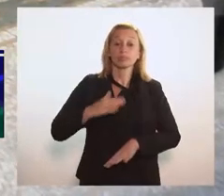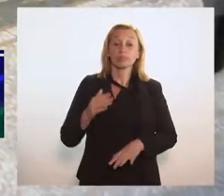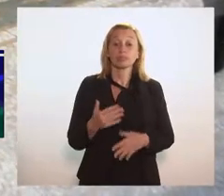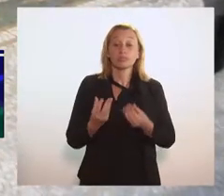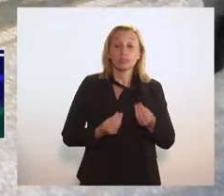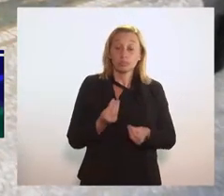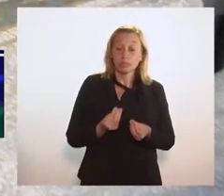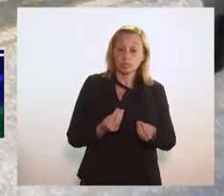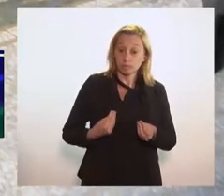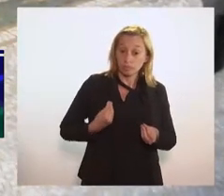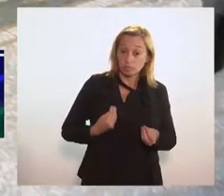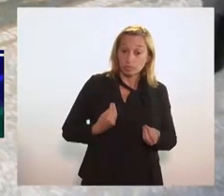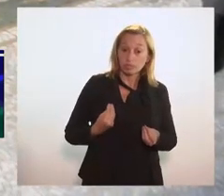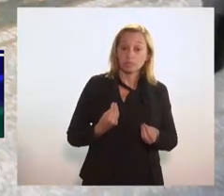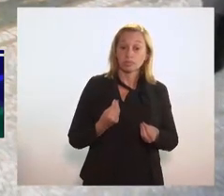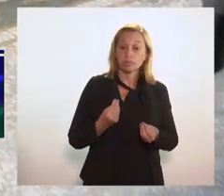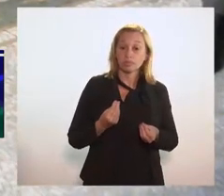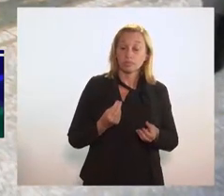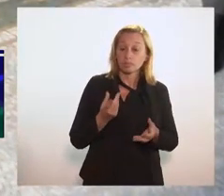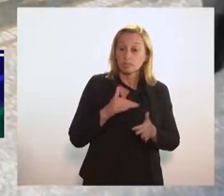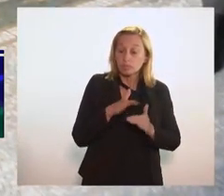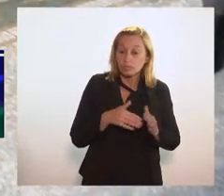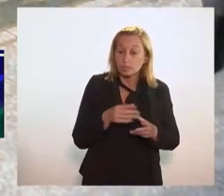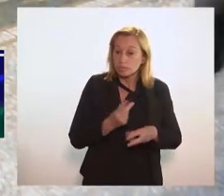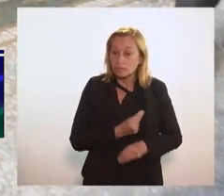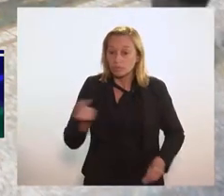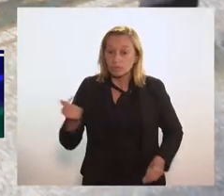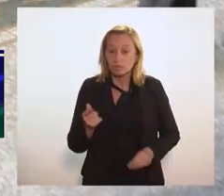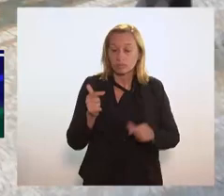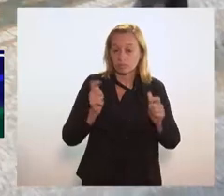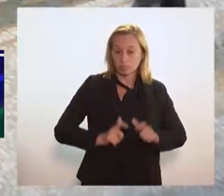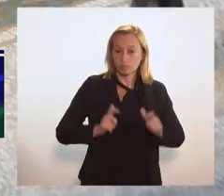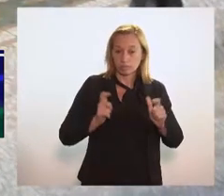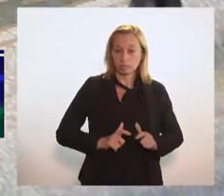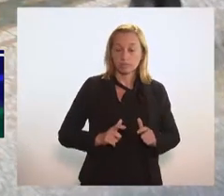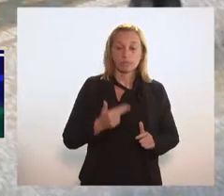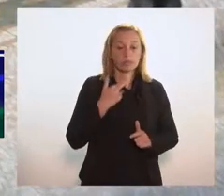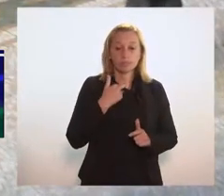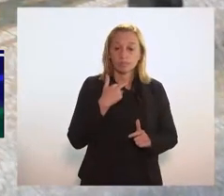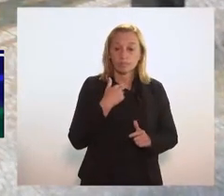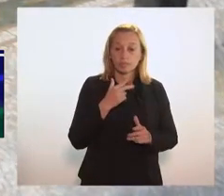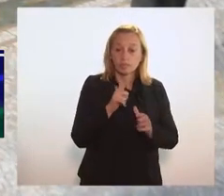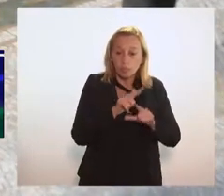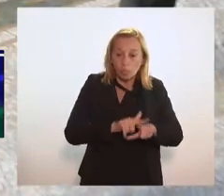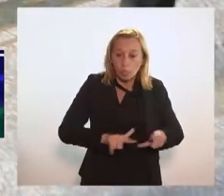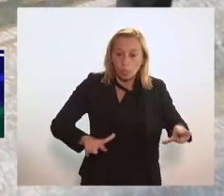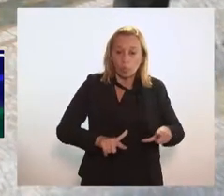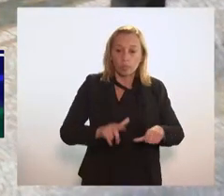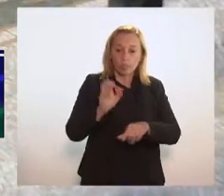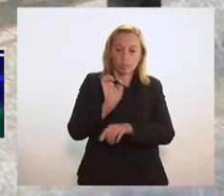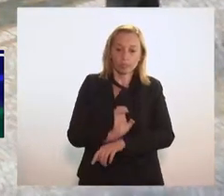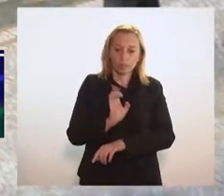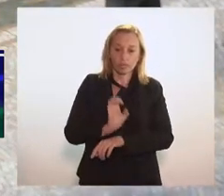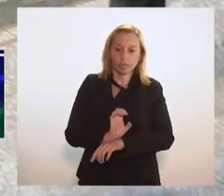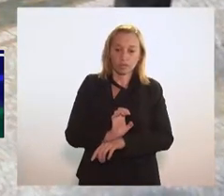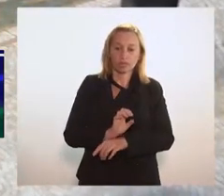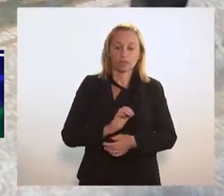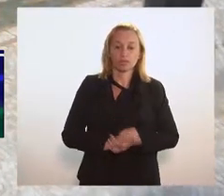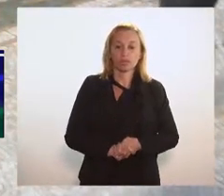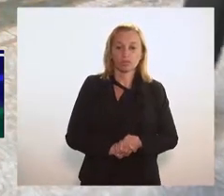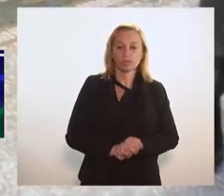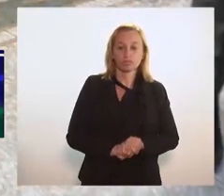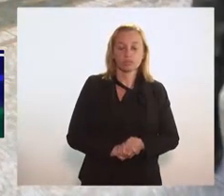a tendência é todo mundo sair daqui. Nós não podemos deixar esvaziar o Estado. Então, a tendência agora, como está